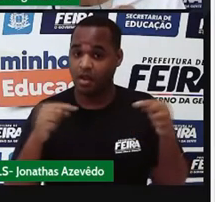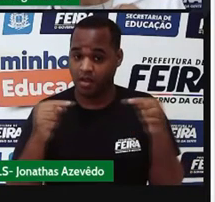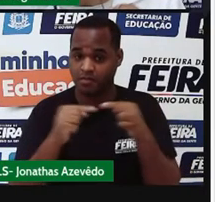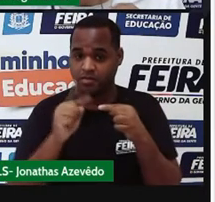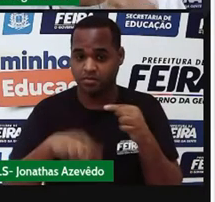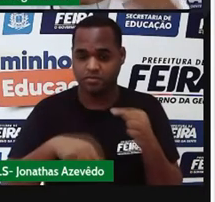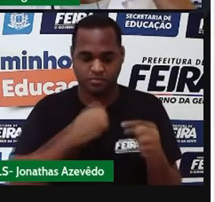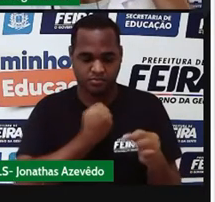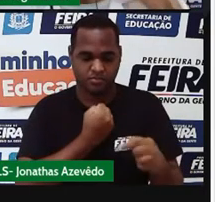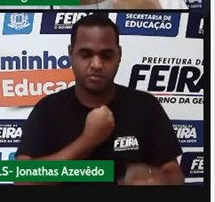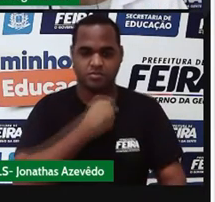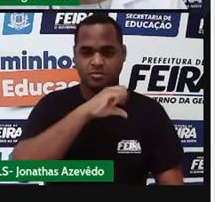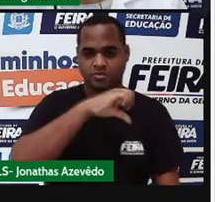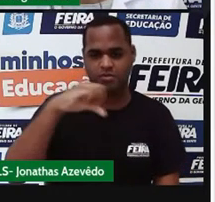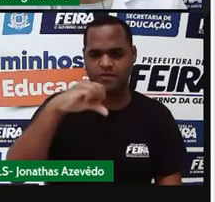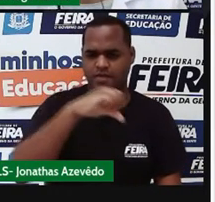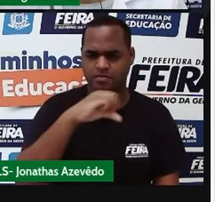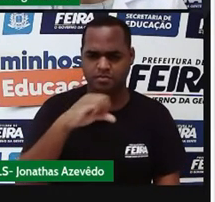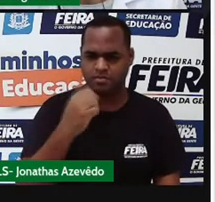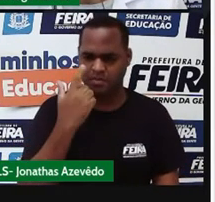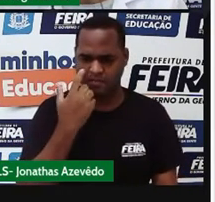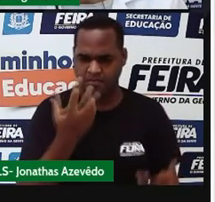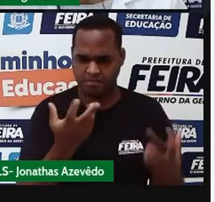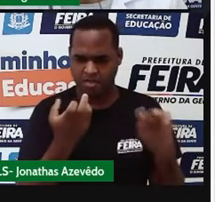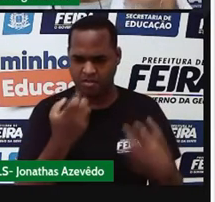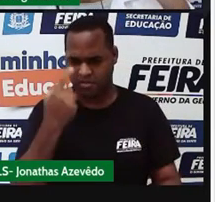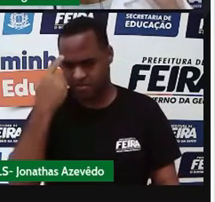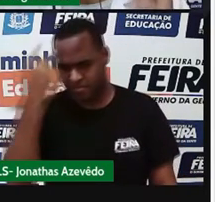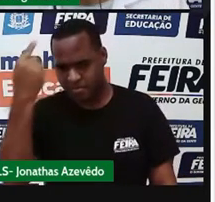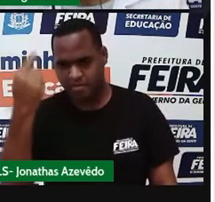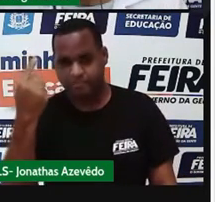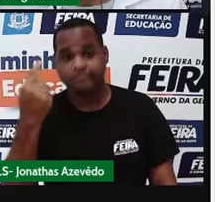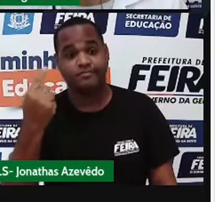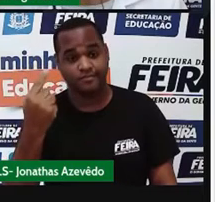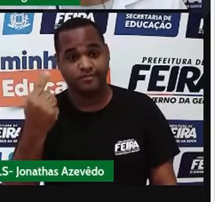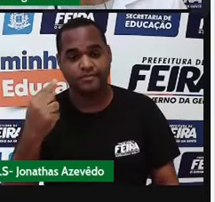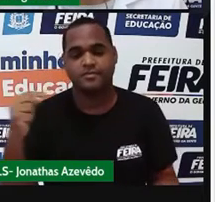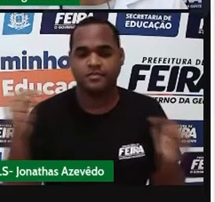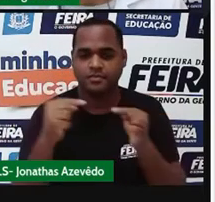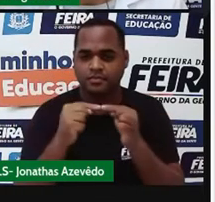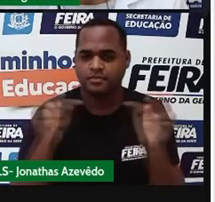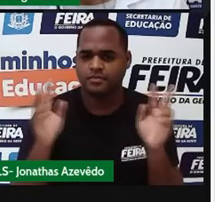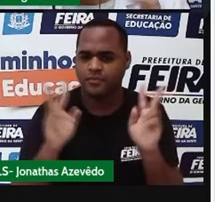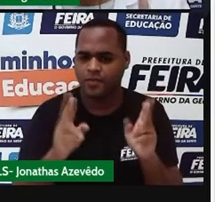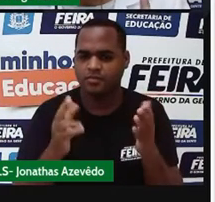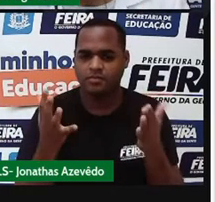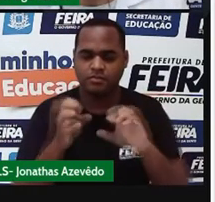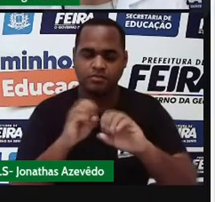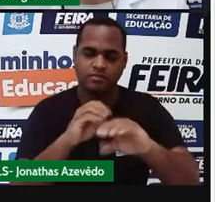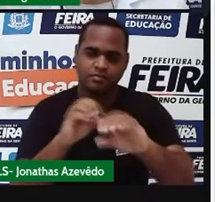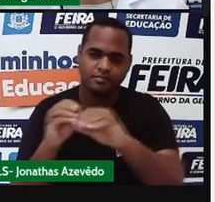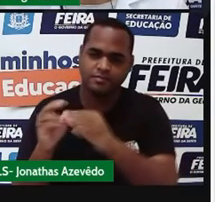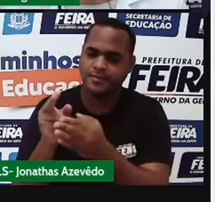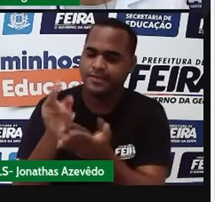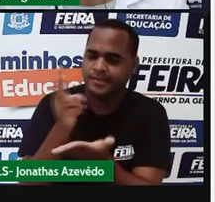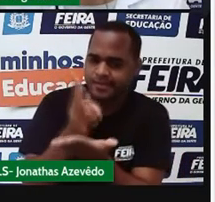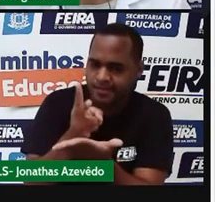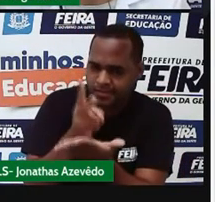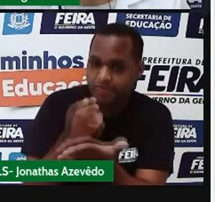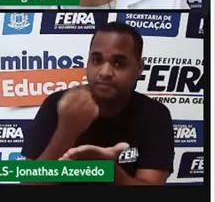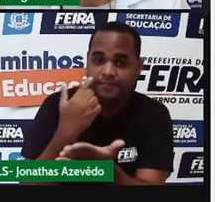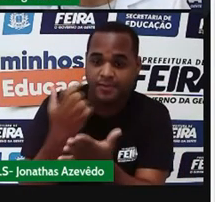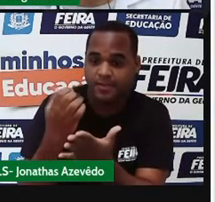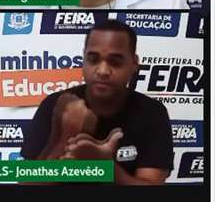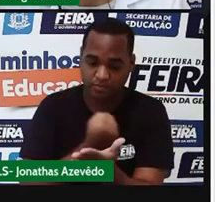99 conseguiu captar a ideia então essa forma que eu te ensinei é sempre para quando na